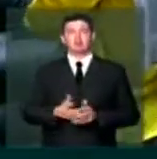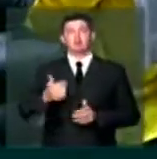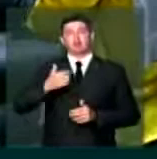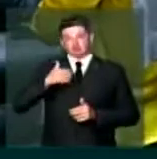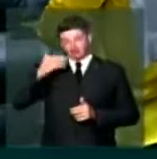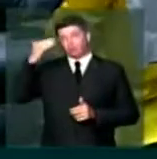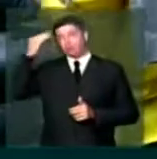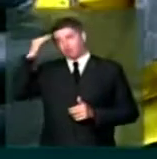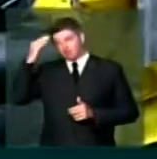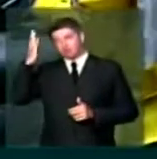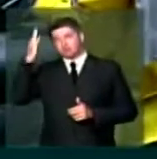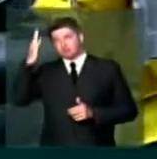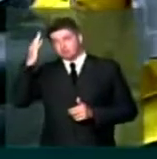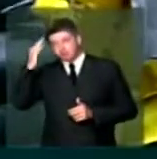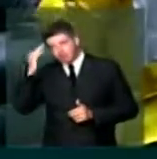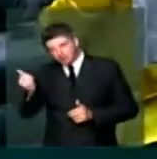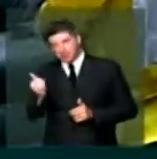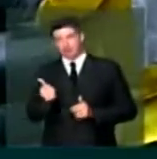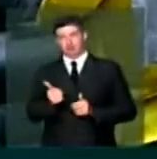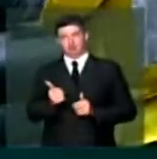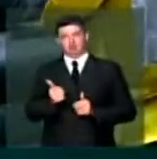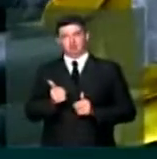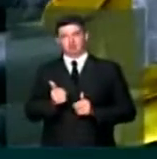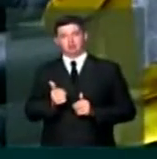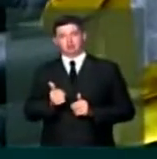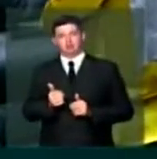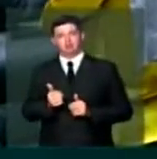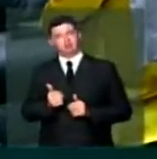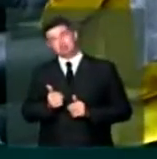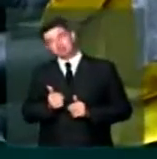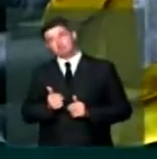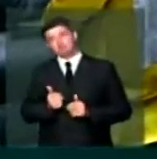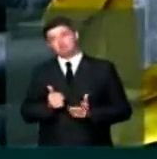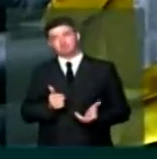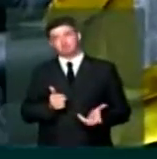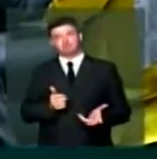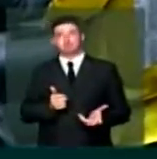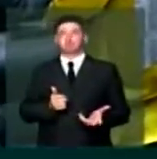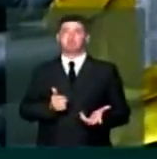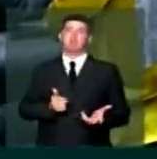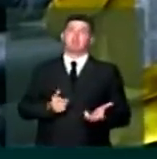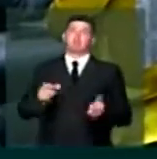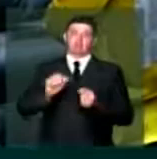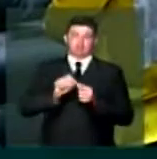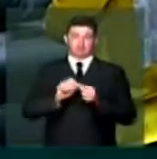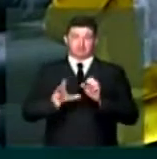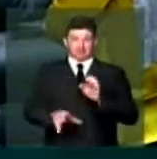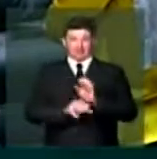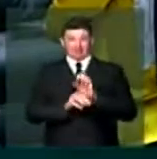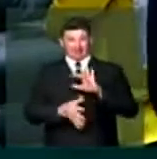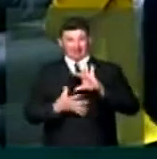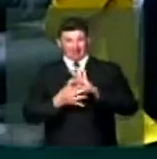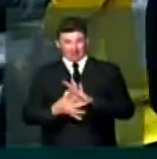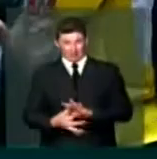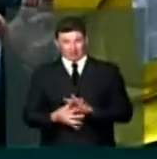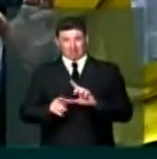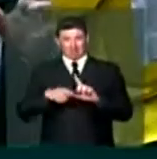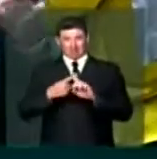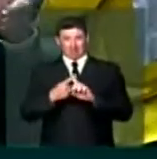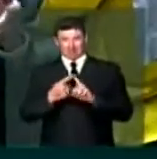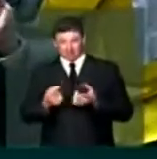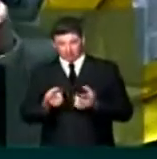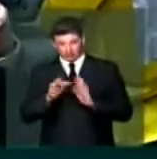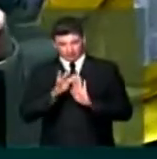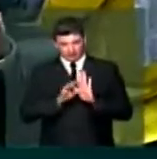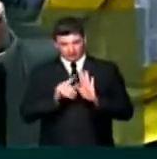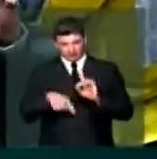senhor presidente, que o fato de ter sido promovida essa emenda aglutinativa,